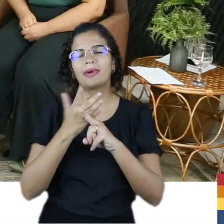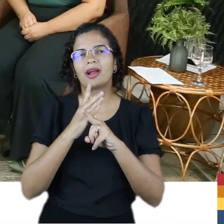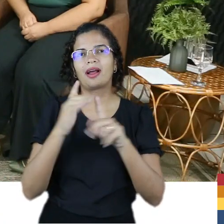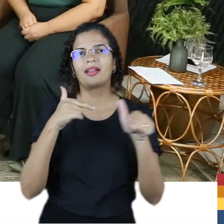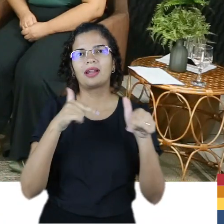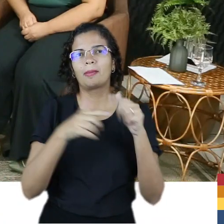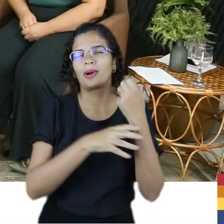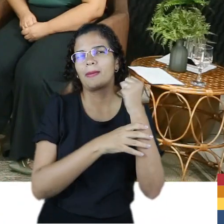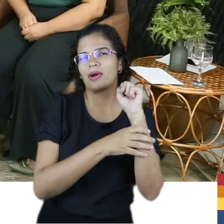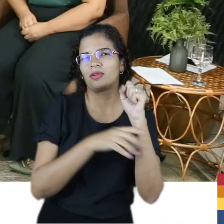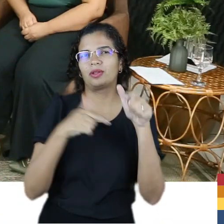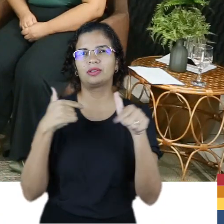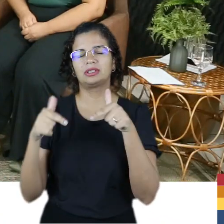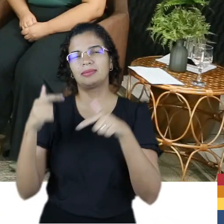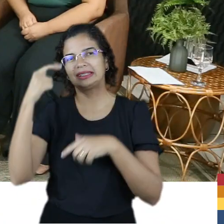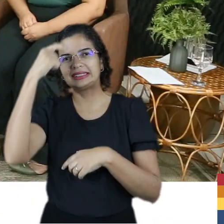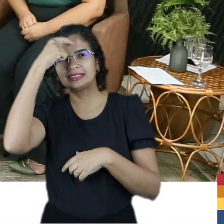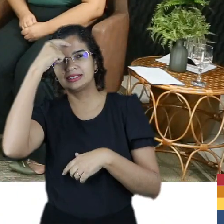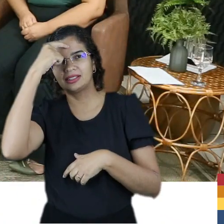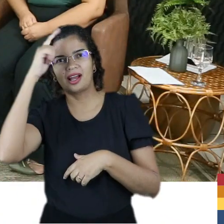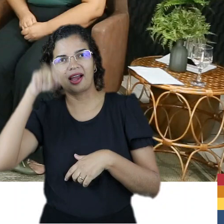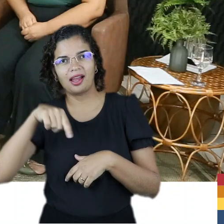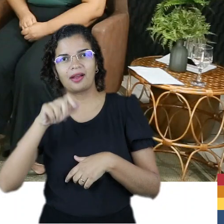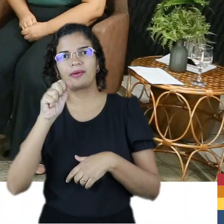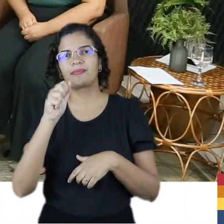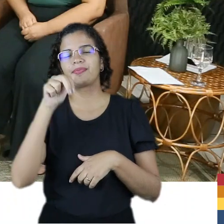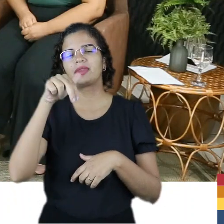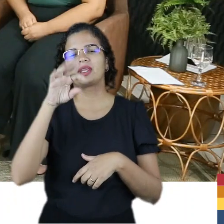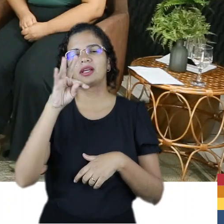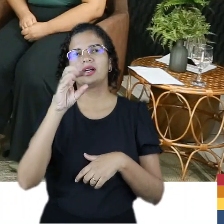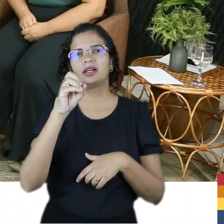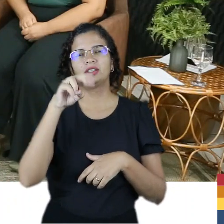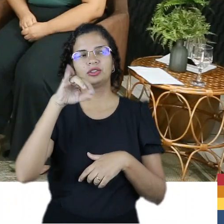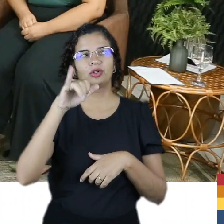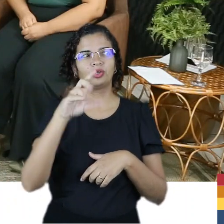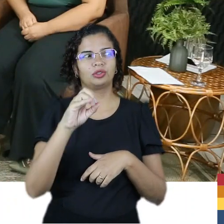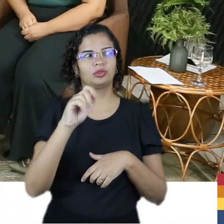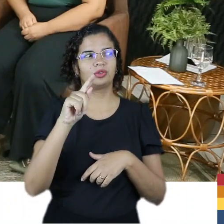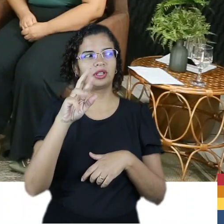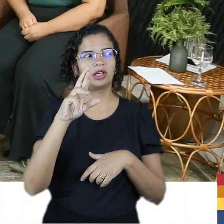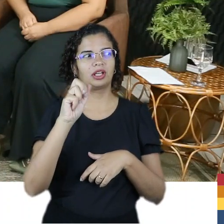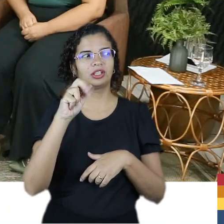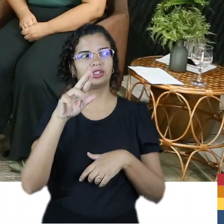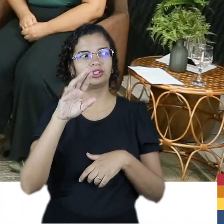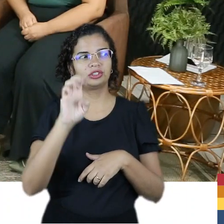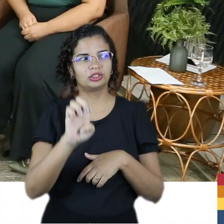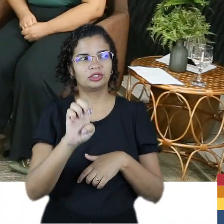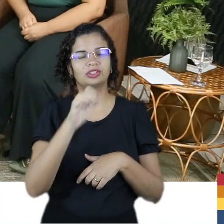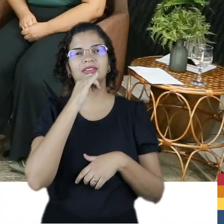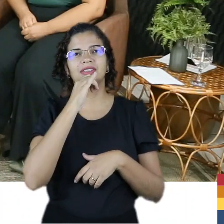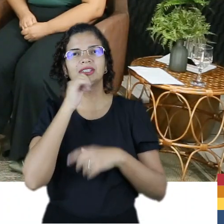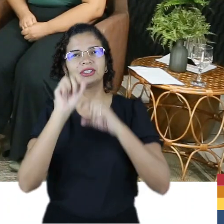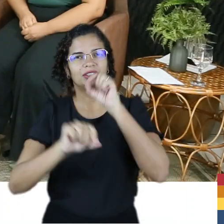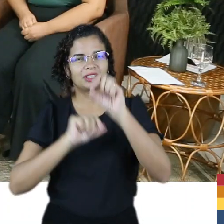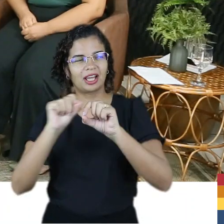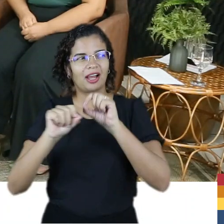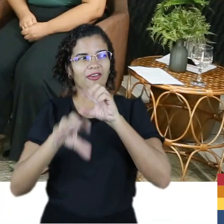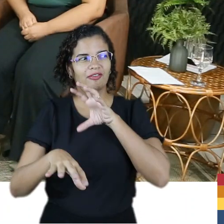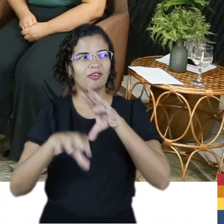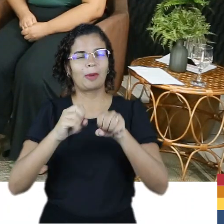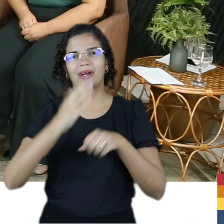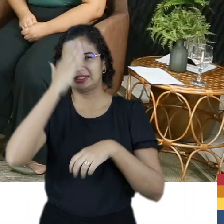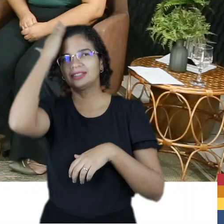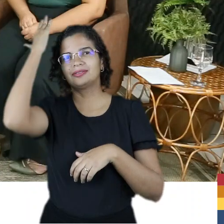vista bom mas quem vai dar mesmo uma ideia de o que seria uma